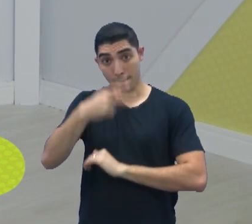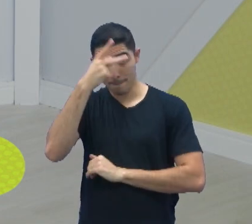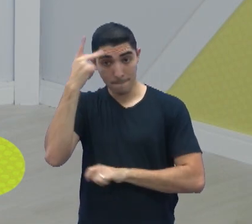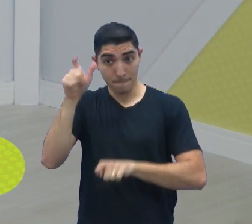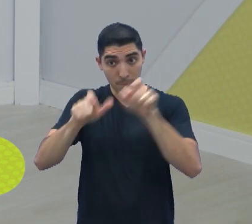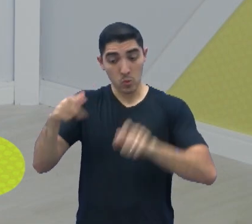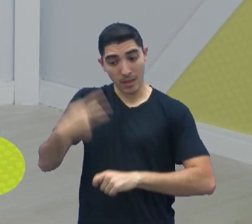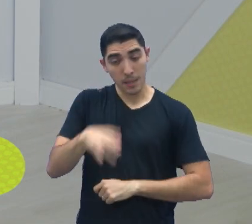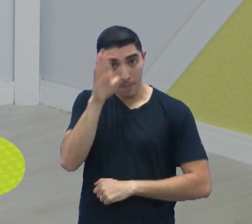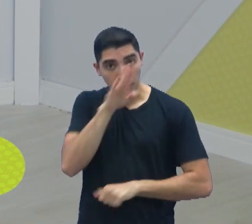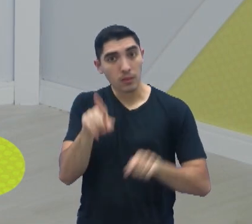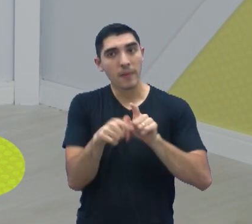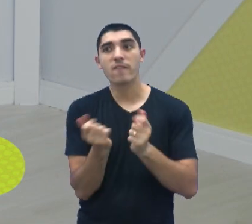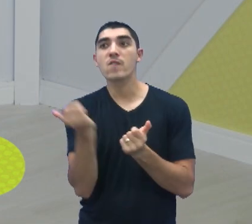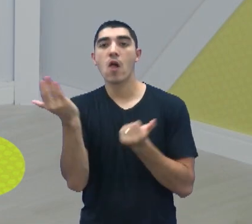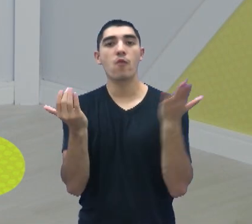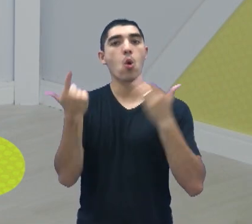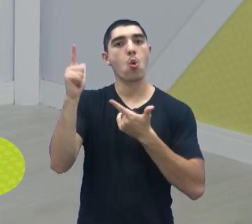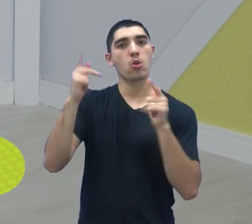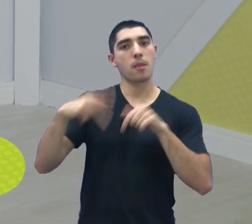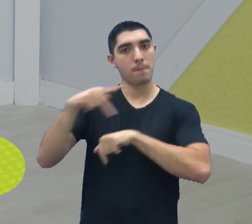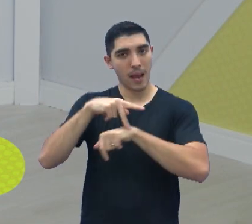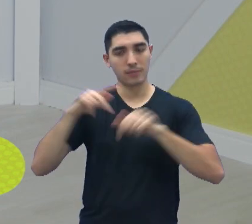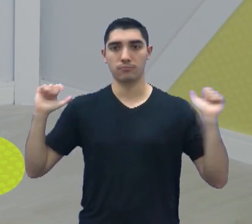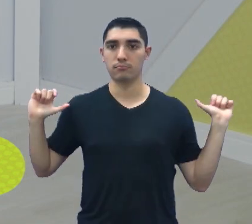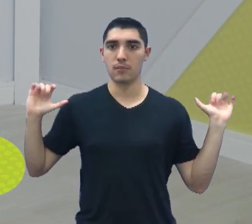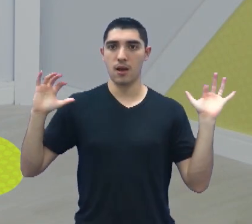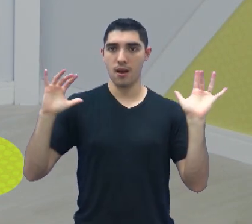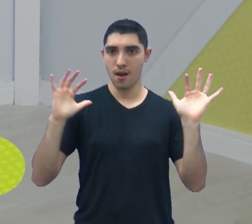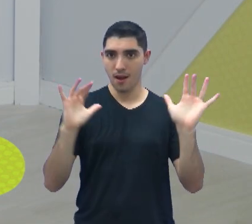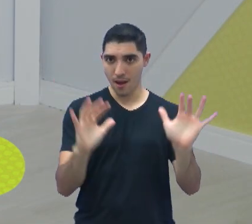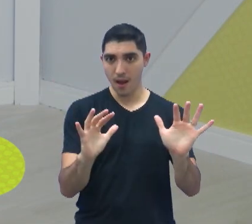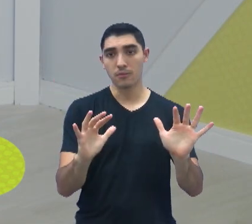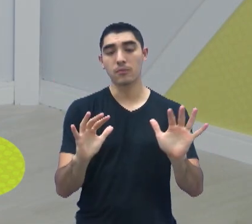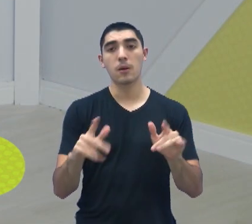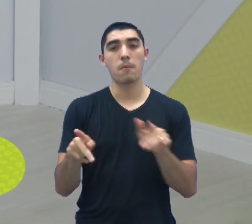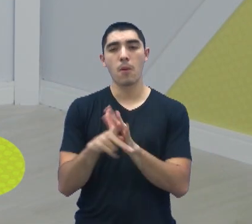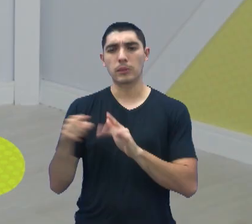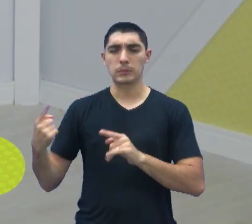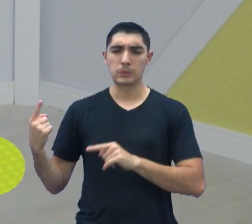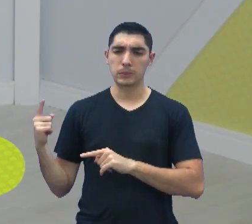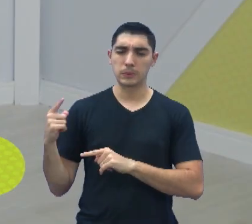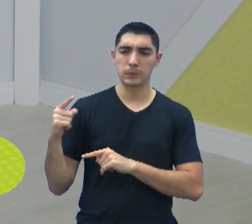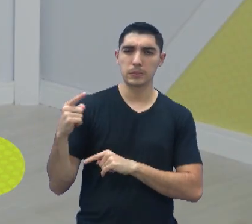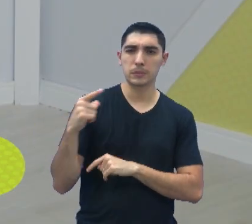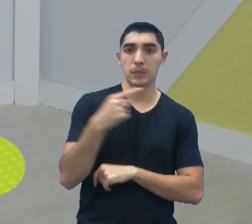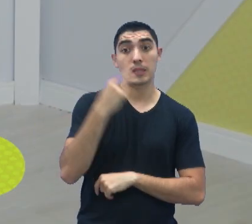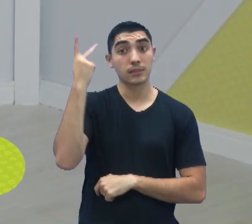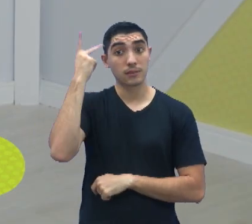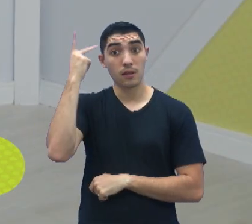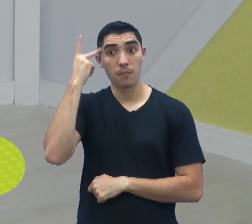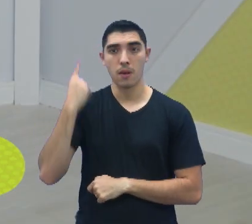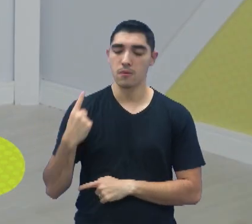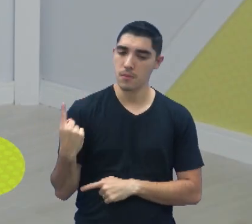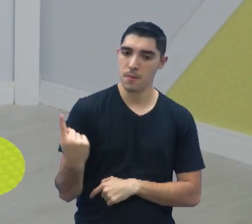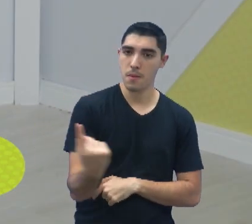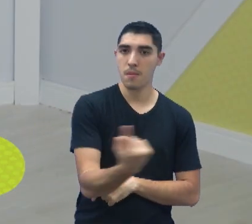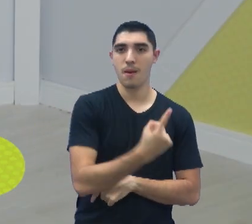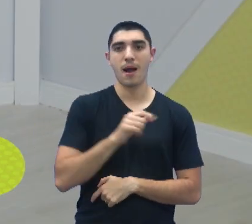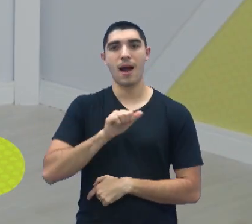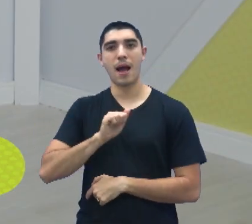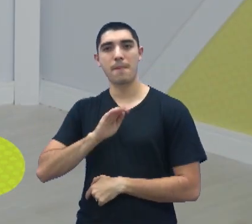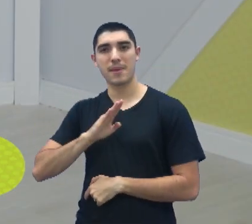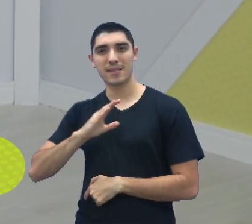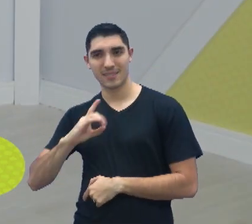largada em Paranapiacaba e a chegada em Diadema, passando por diversas cidades do grande ABCD. A